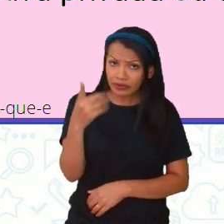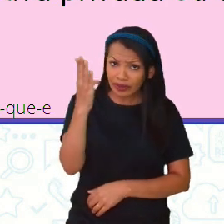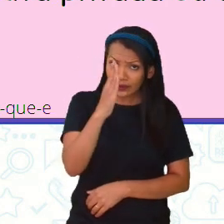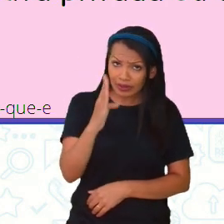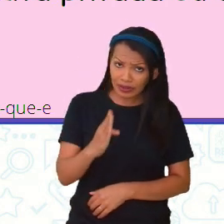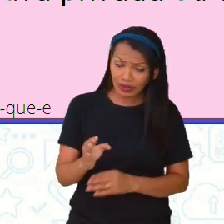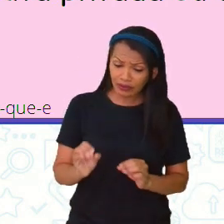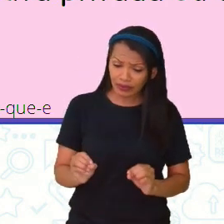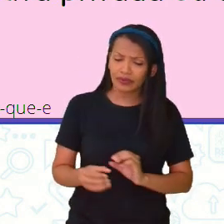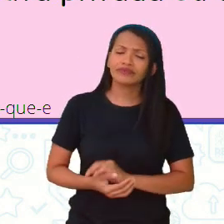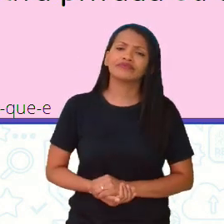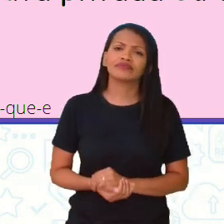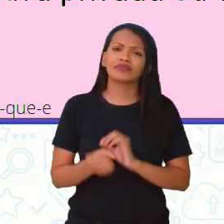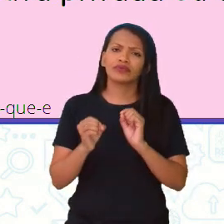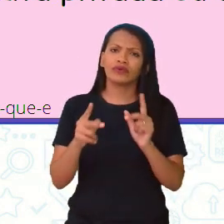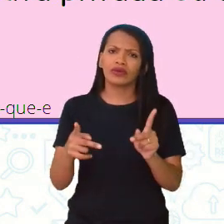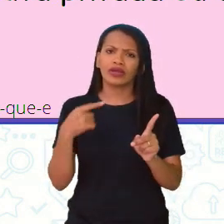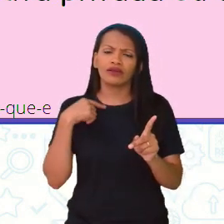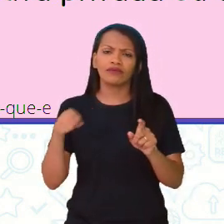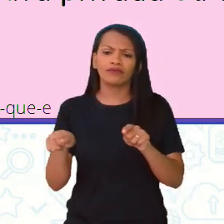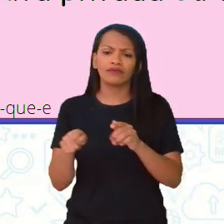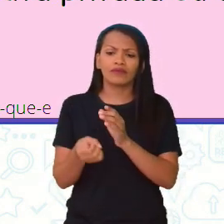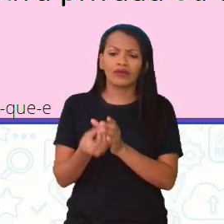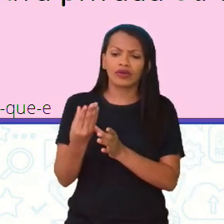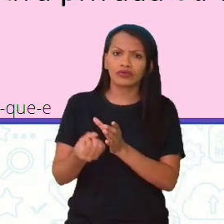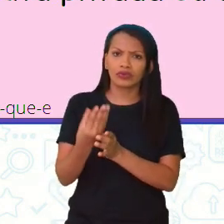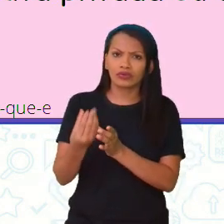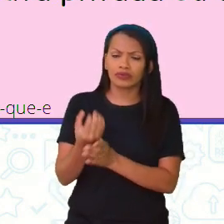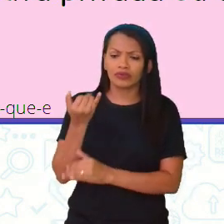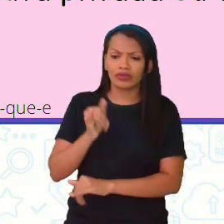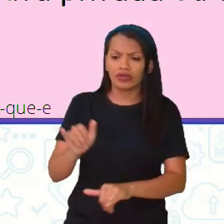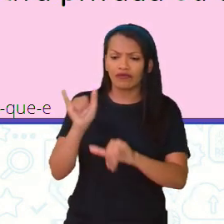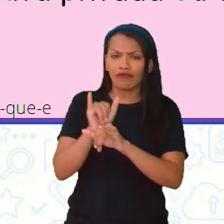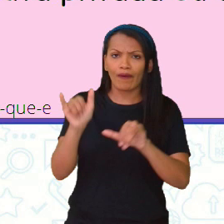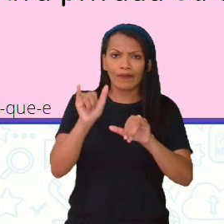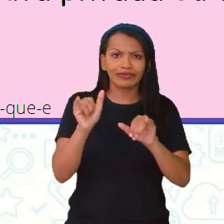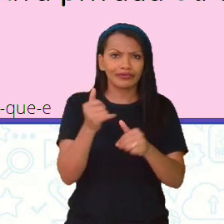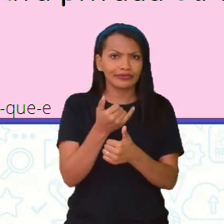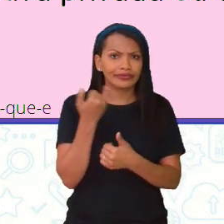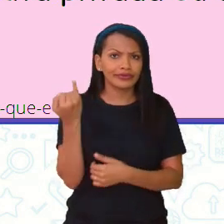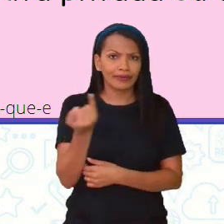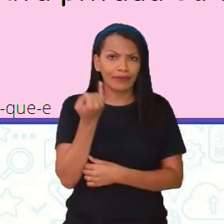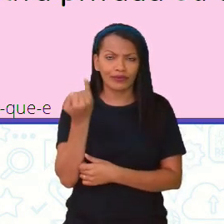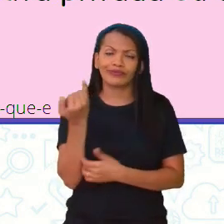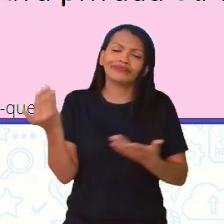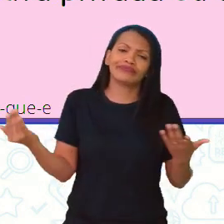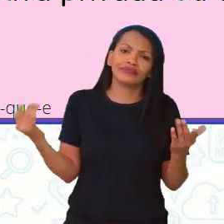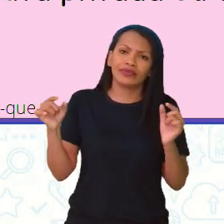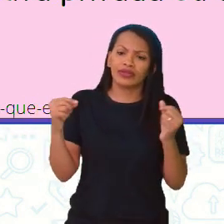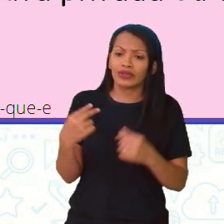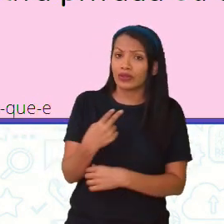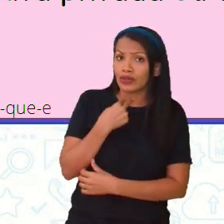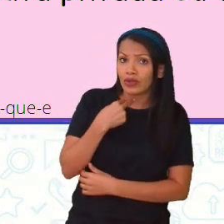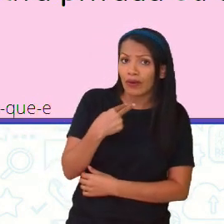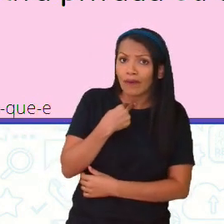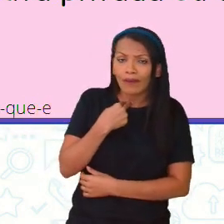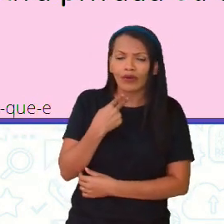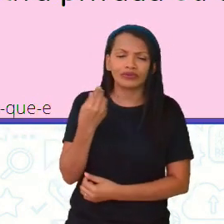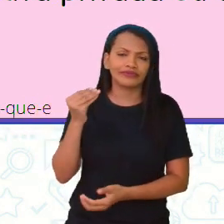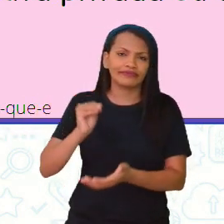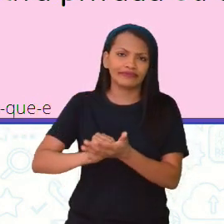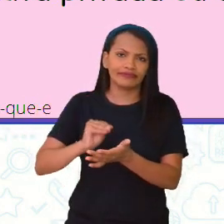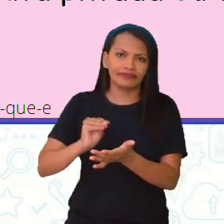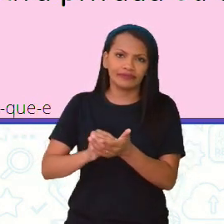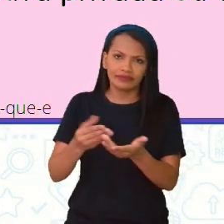brasileiro, né? Produzindo informações imprescindíveis, ou seja, que não pode deixar de